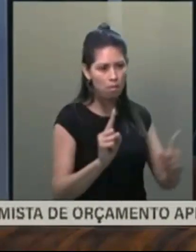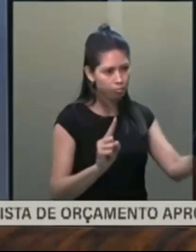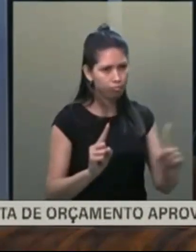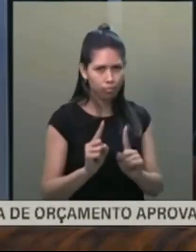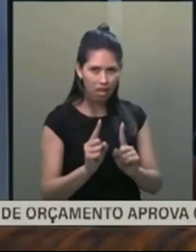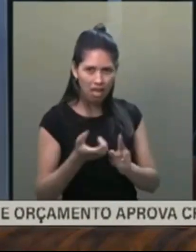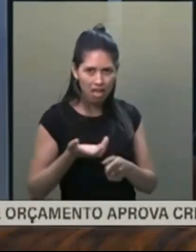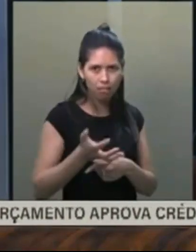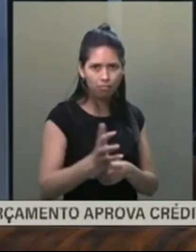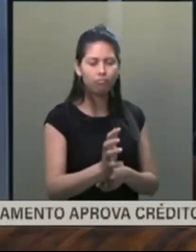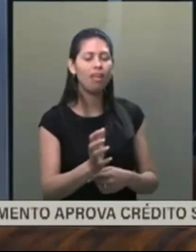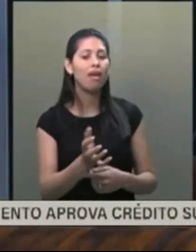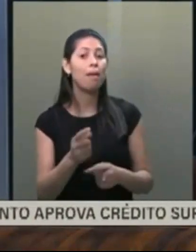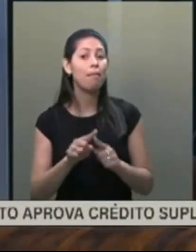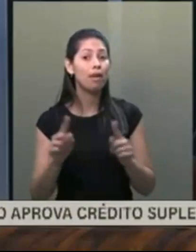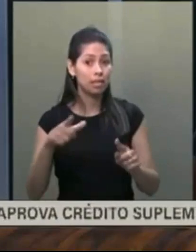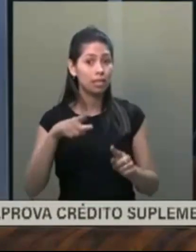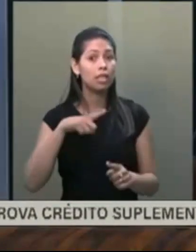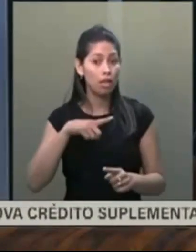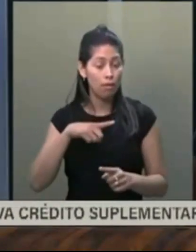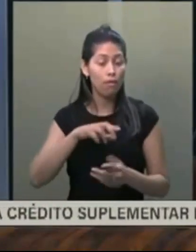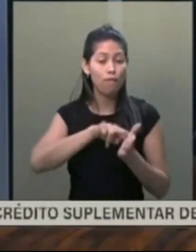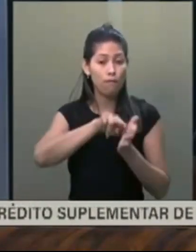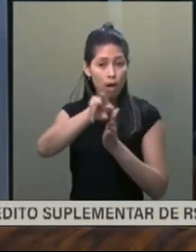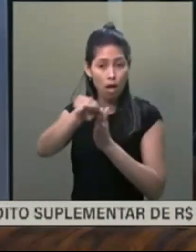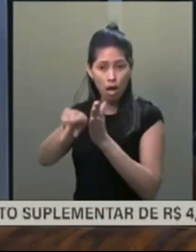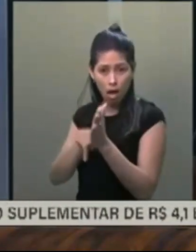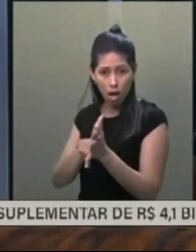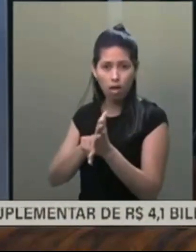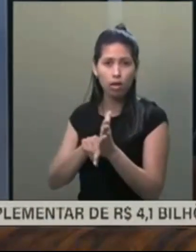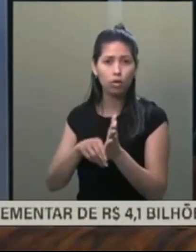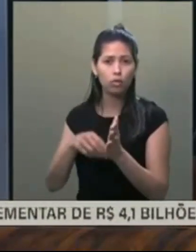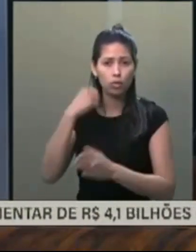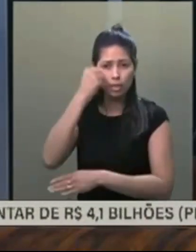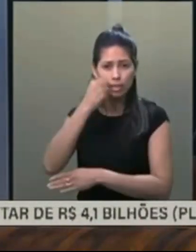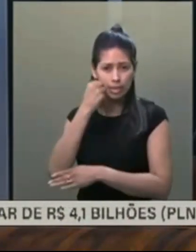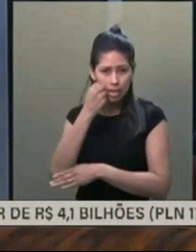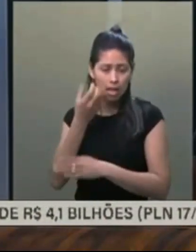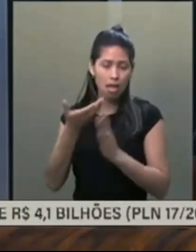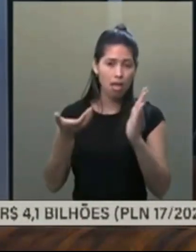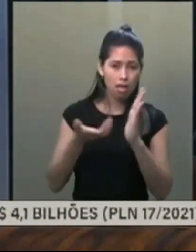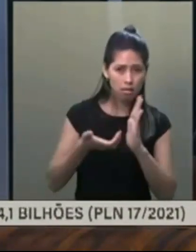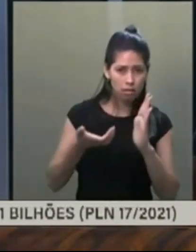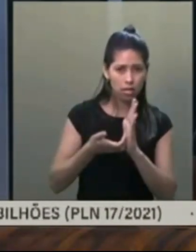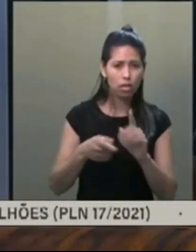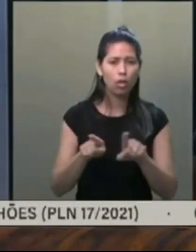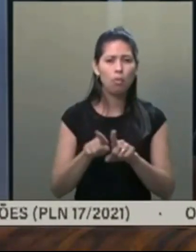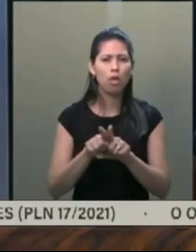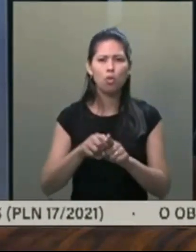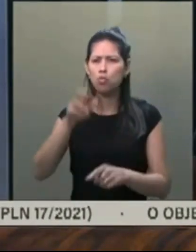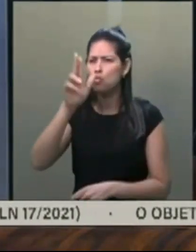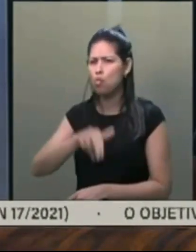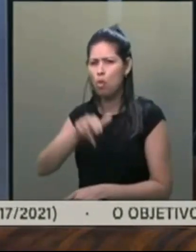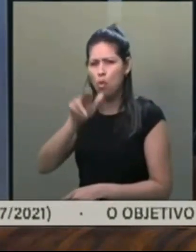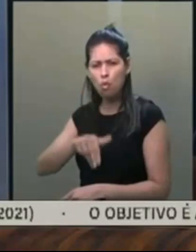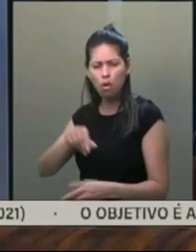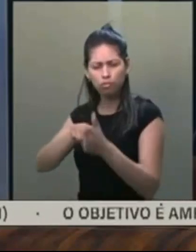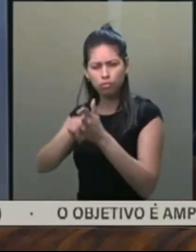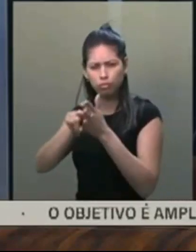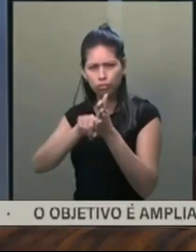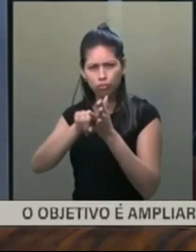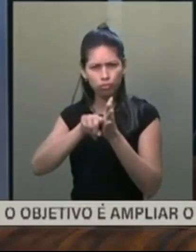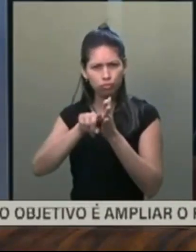o impeachment, mas o Senado nunca admitiu nenhuma investigação